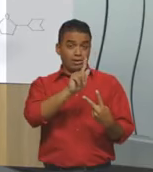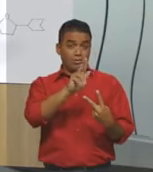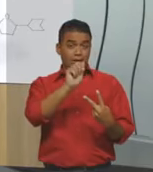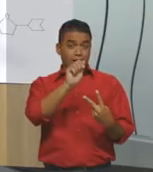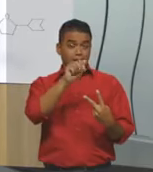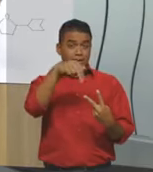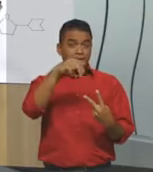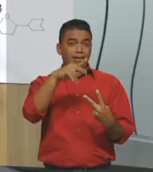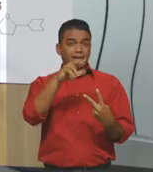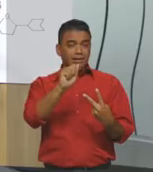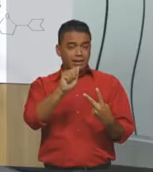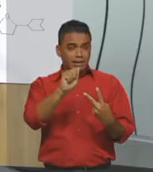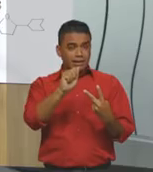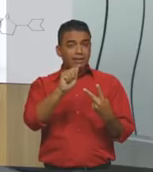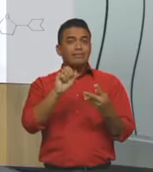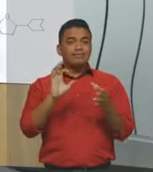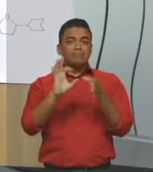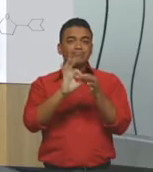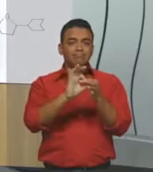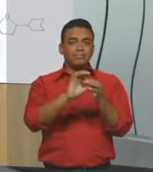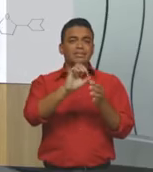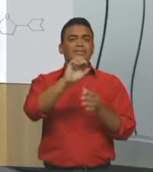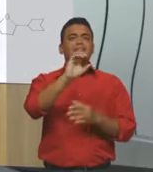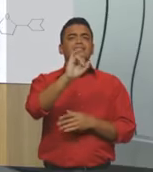com citosina.